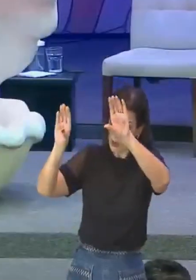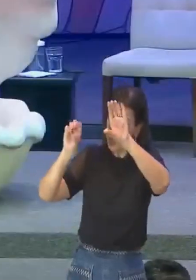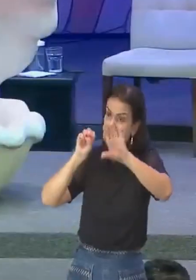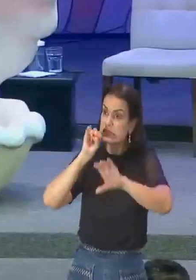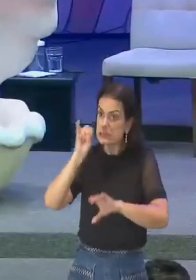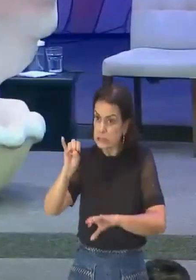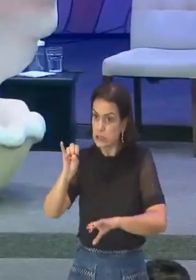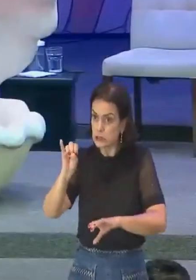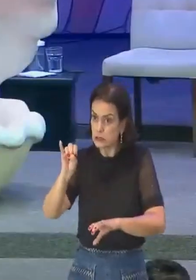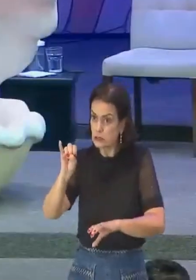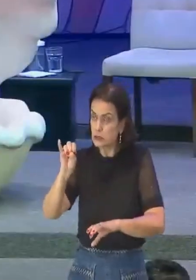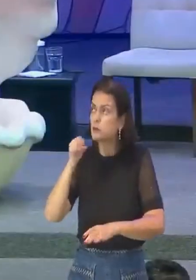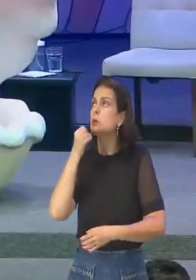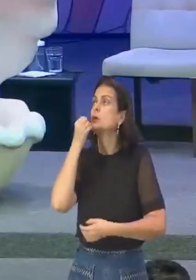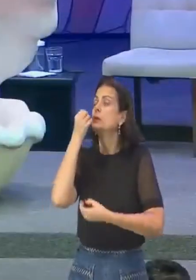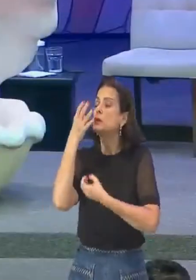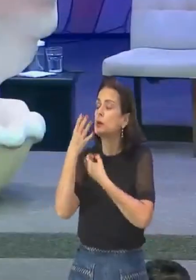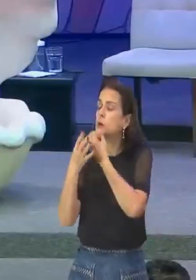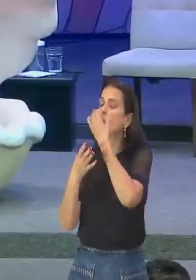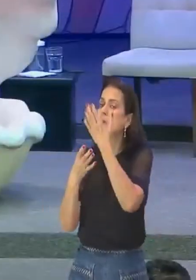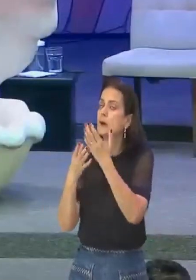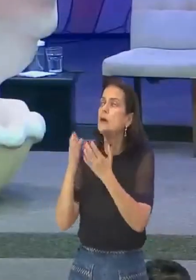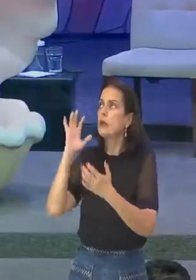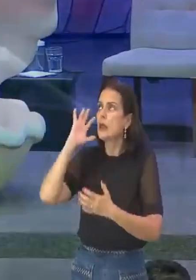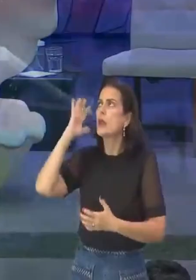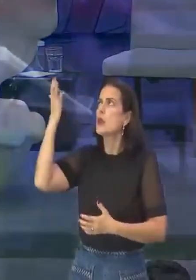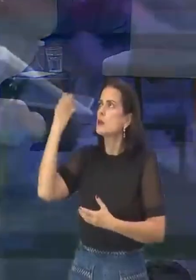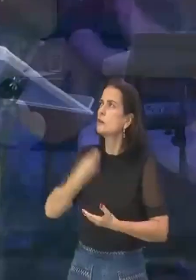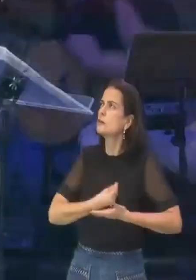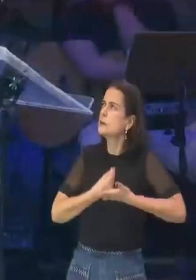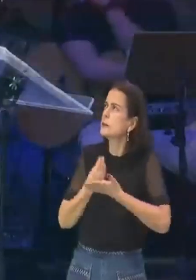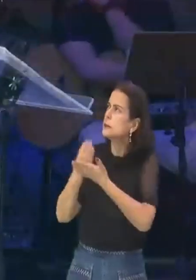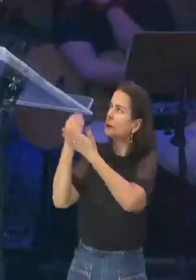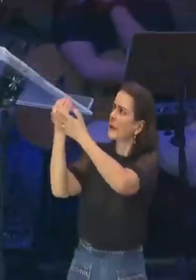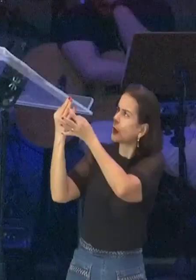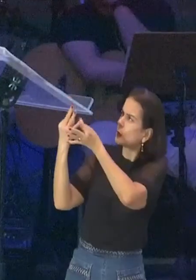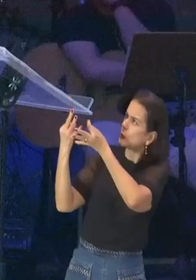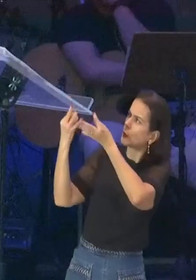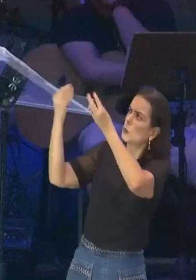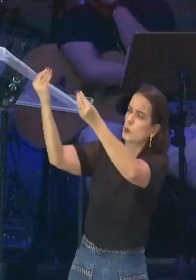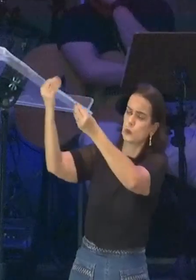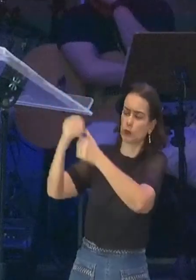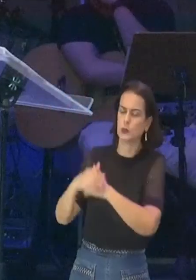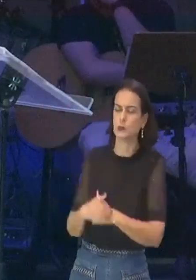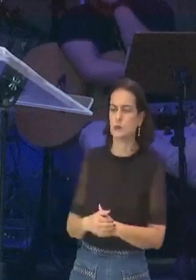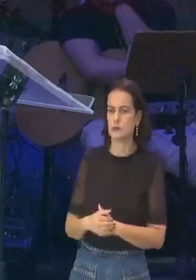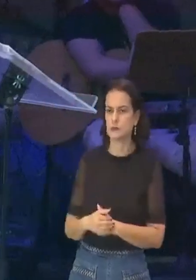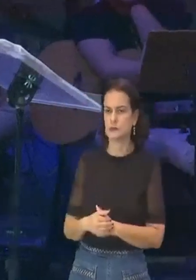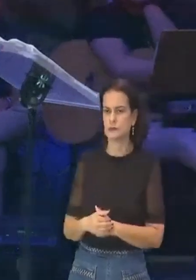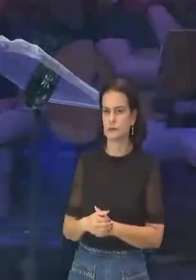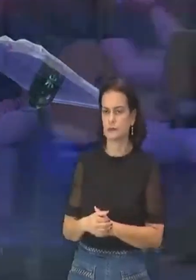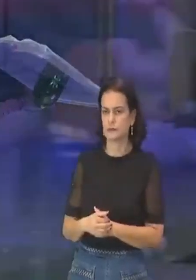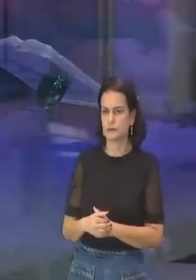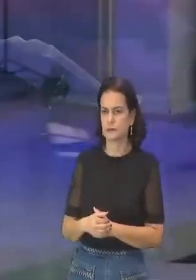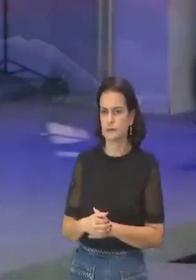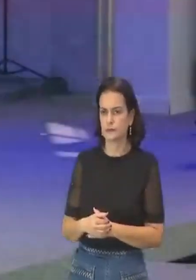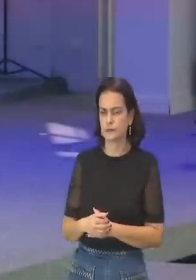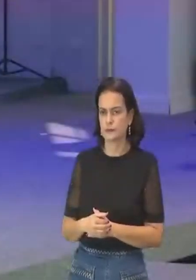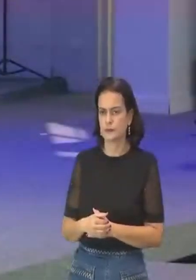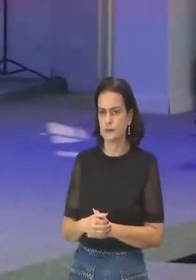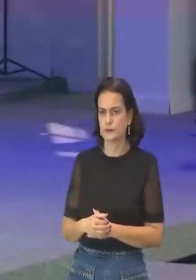ela reconhece e decide entregar tudo aquilo que ela tem.